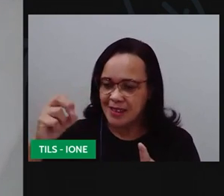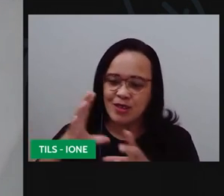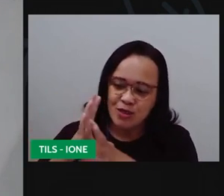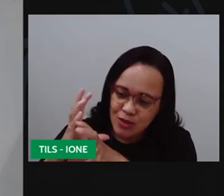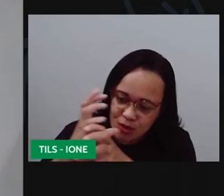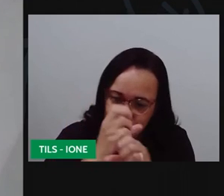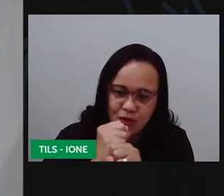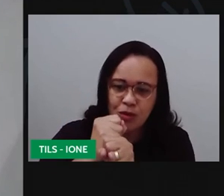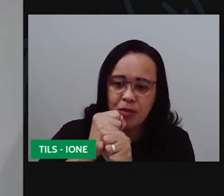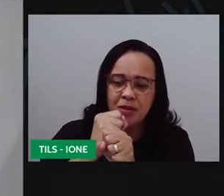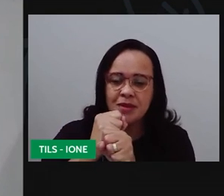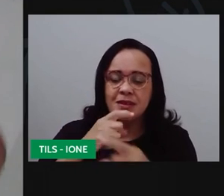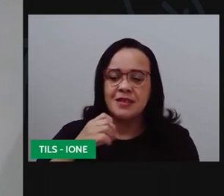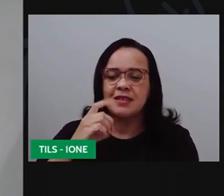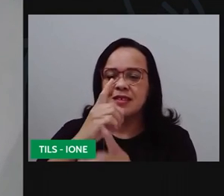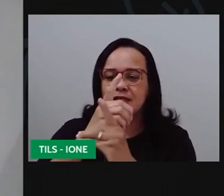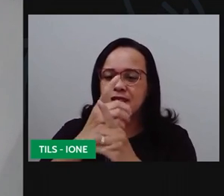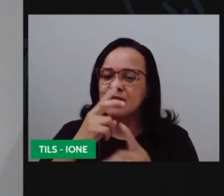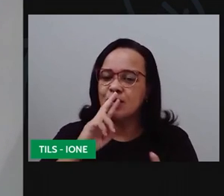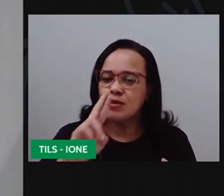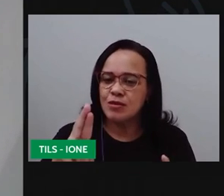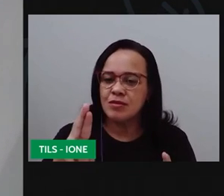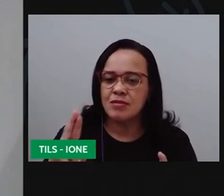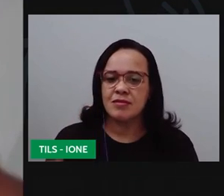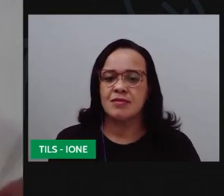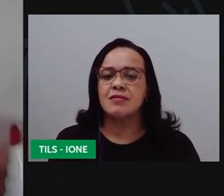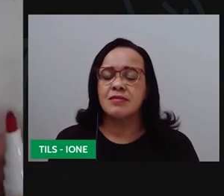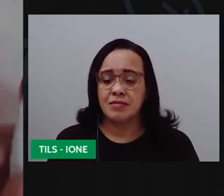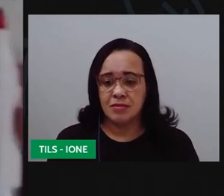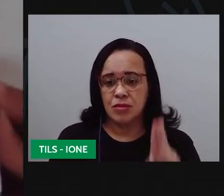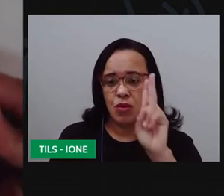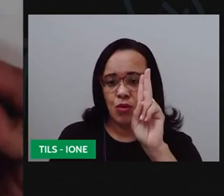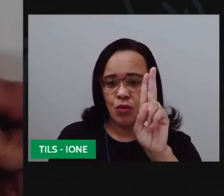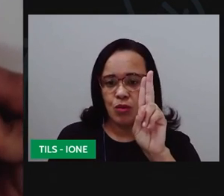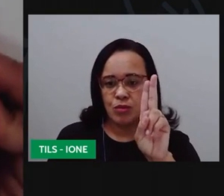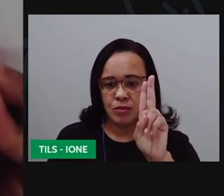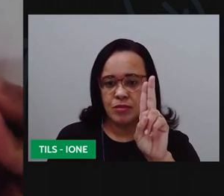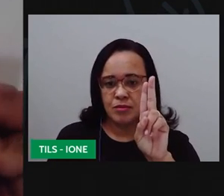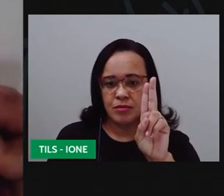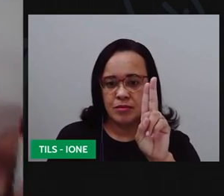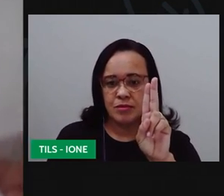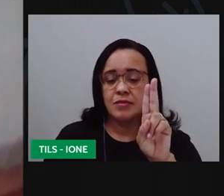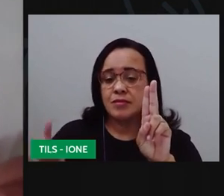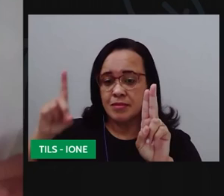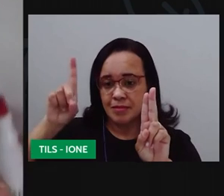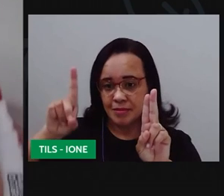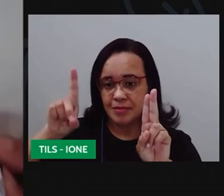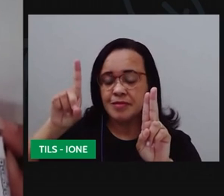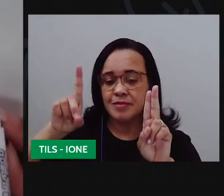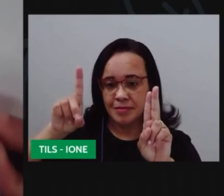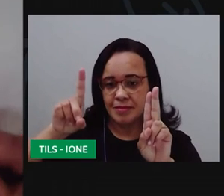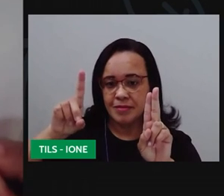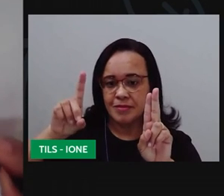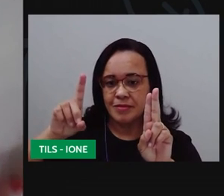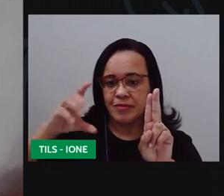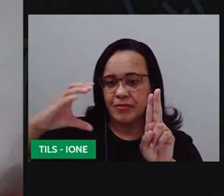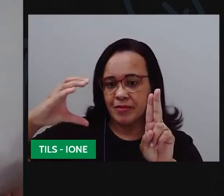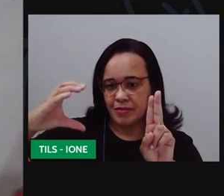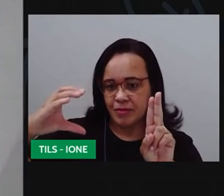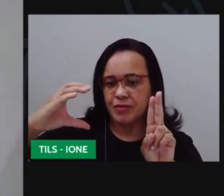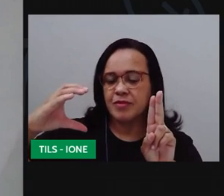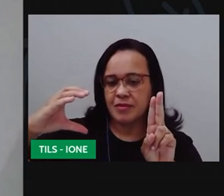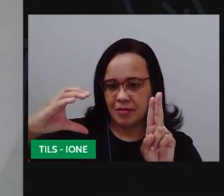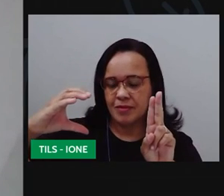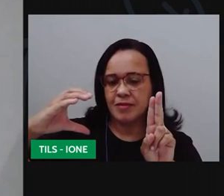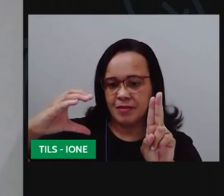somar Então vamos lá cada um na sua casa aqui é o que a unidade aqui é quem adere dezena e aqui é quem